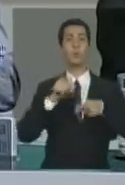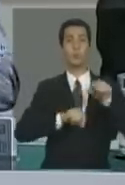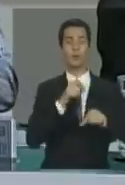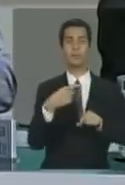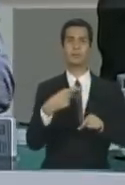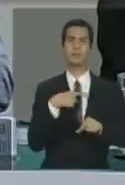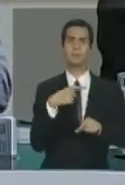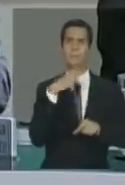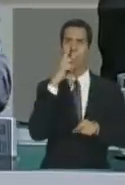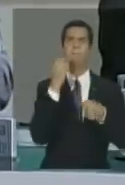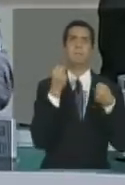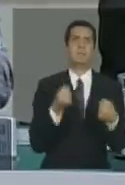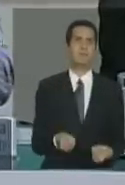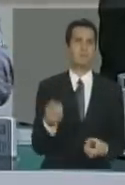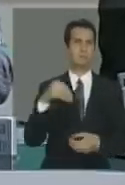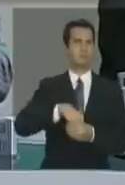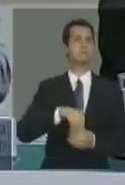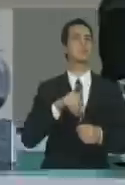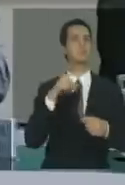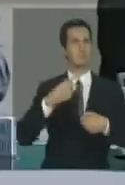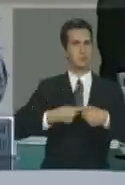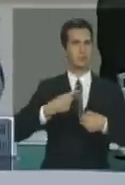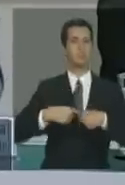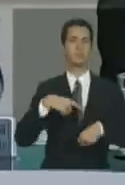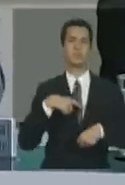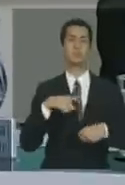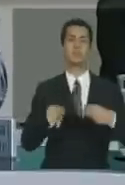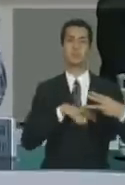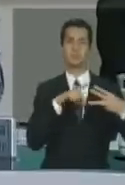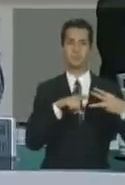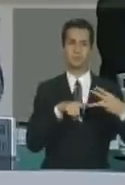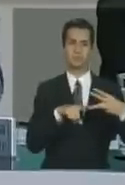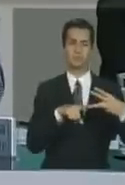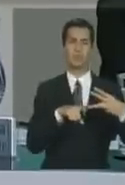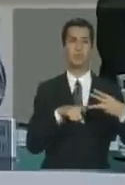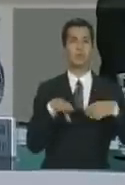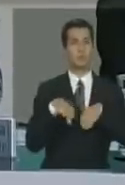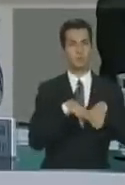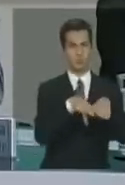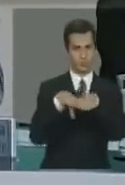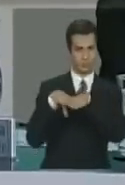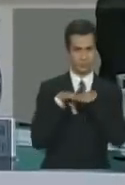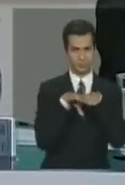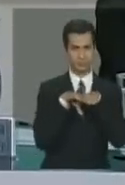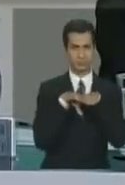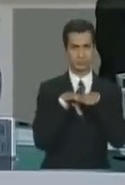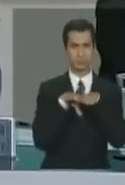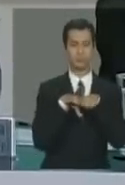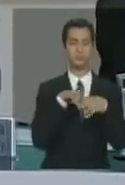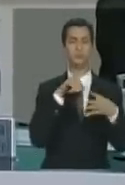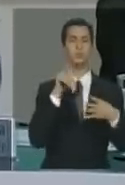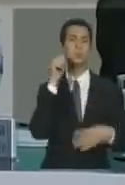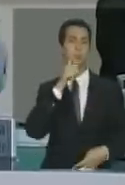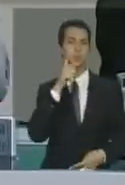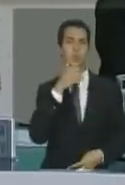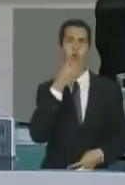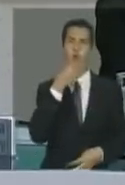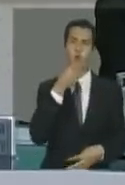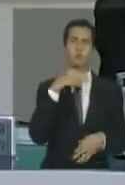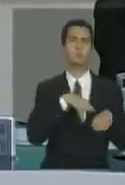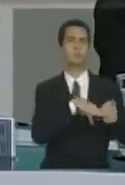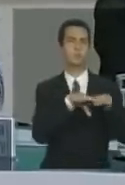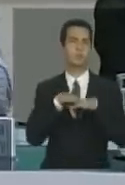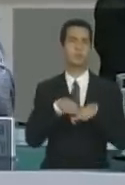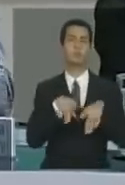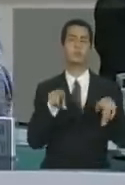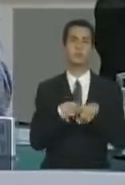recursos, sobre as cidades. E temos um debate, sim, sobre equidade, sobre a agenda de gênero, E aí, acesso,